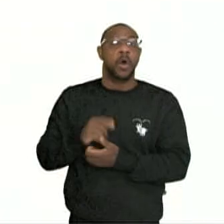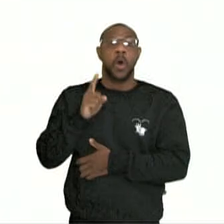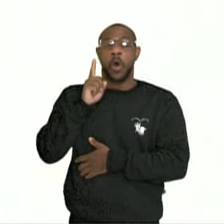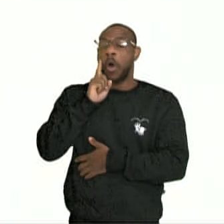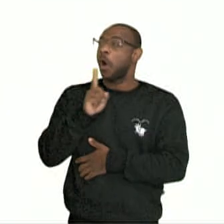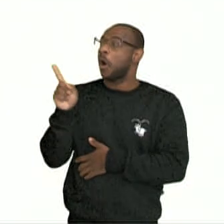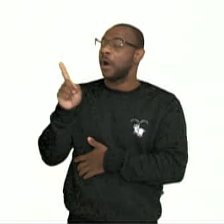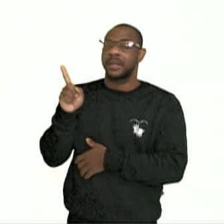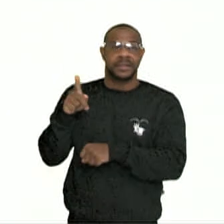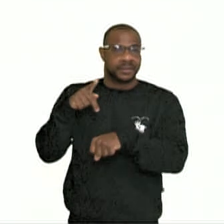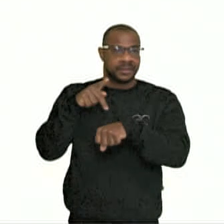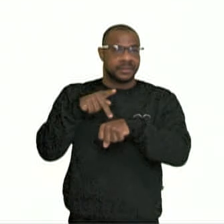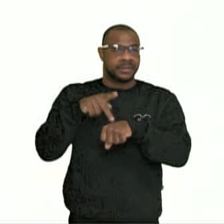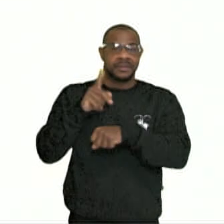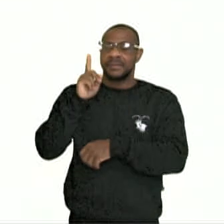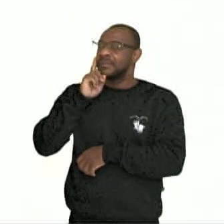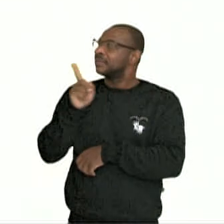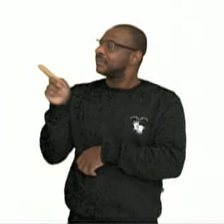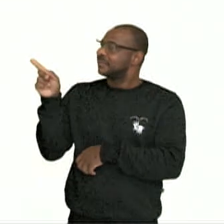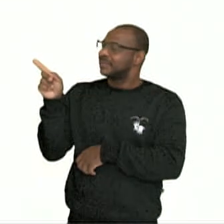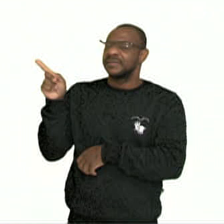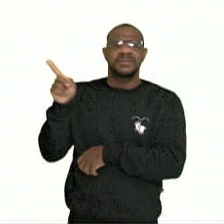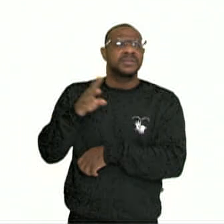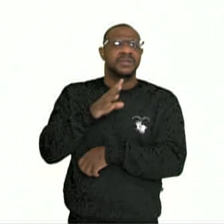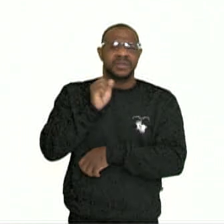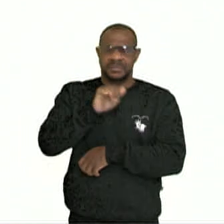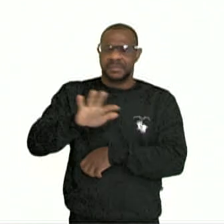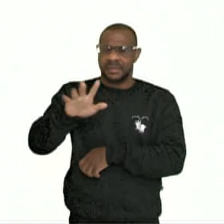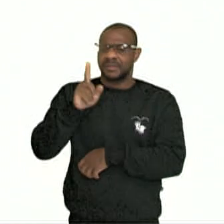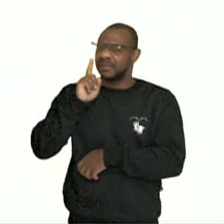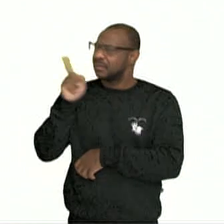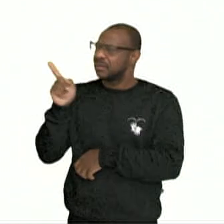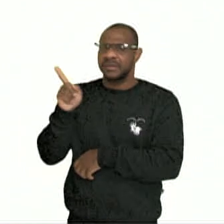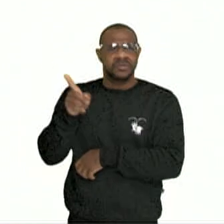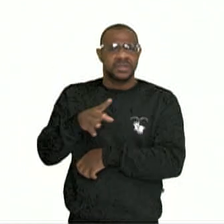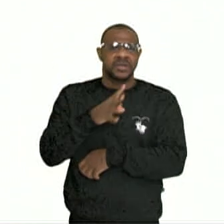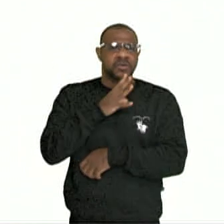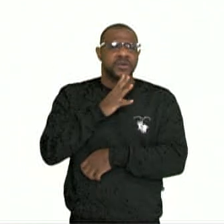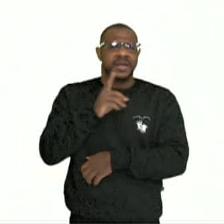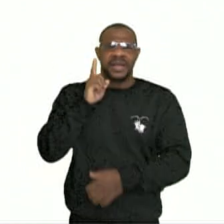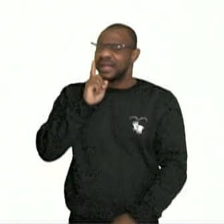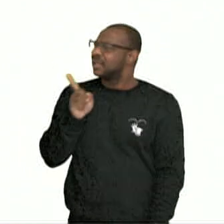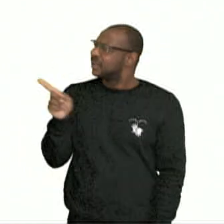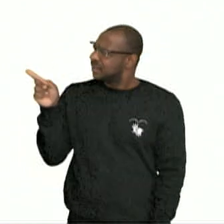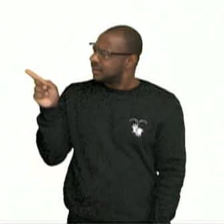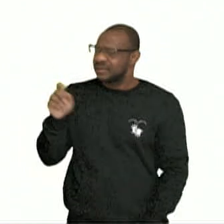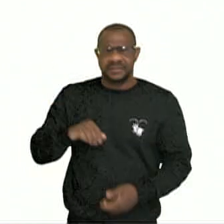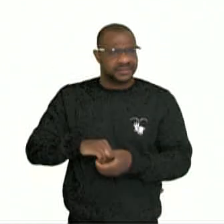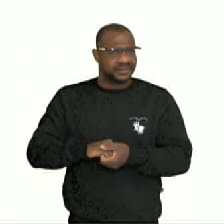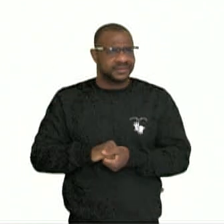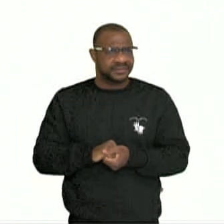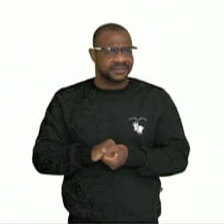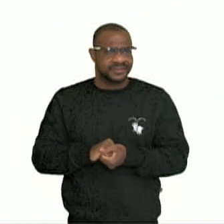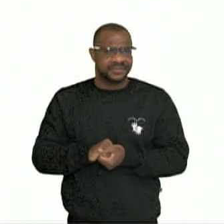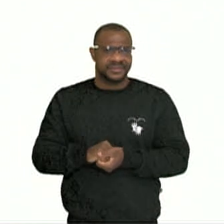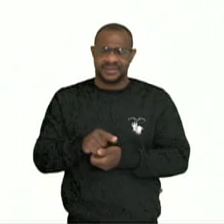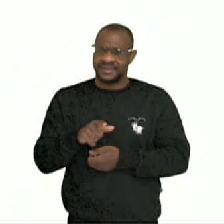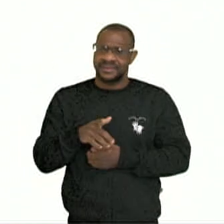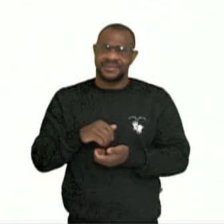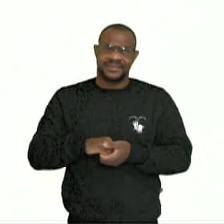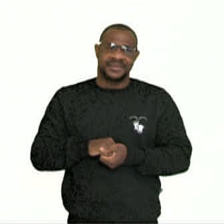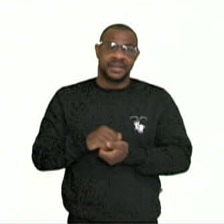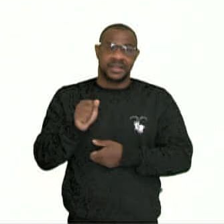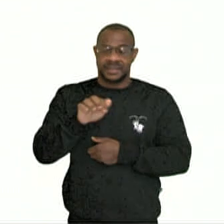imagem. Você já foi ao Rio de Janeiro? Você nasceu no Rio de Janeiro e veio morar aqui no Paraná? Que legal! Então,